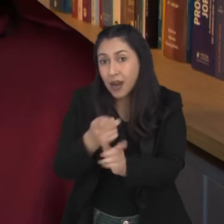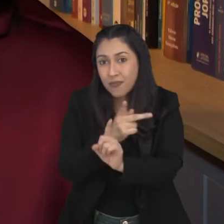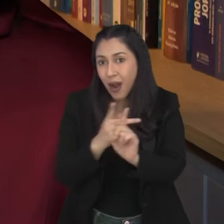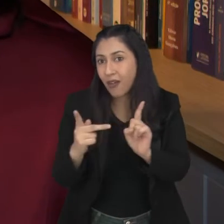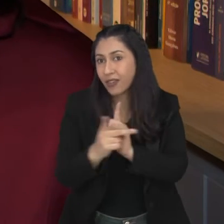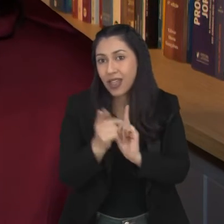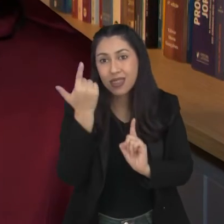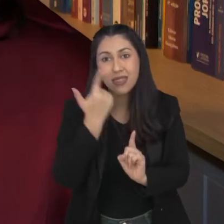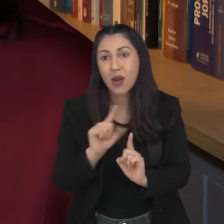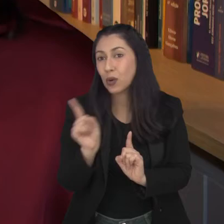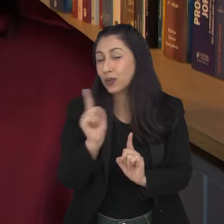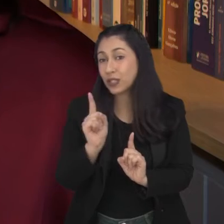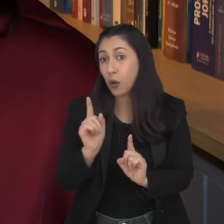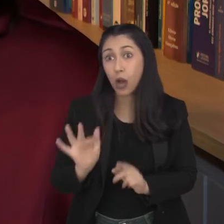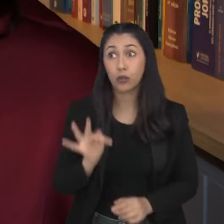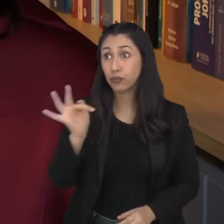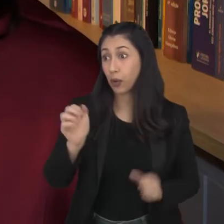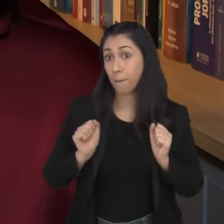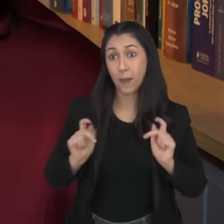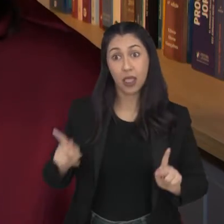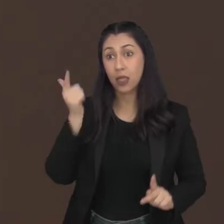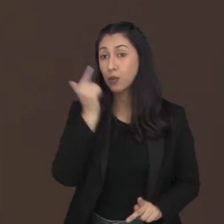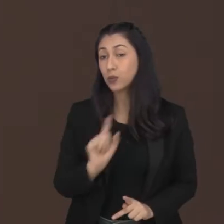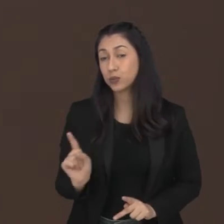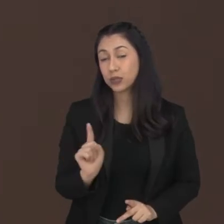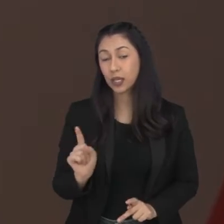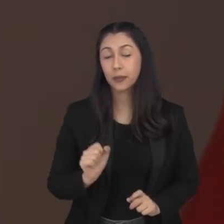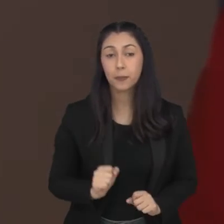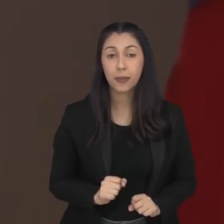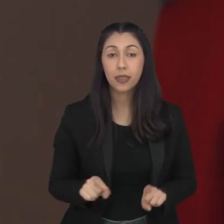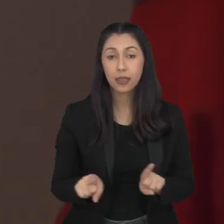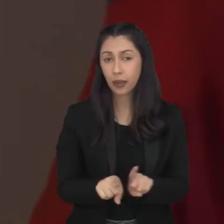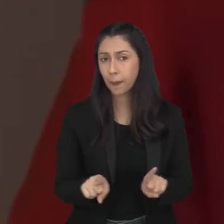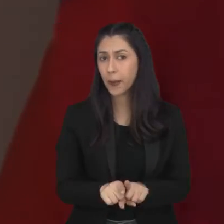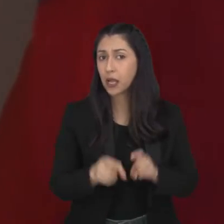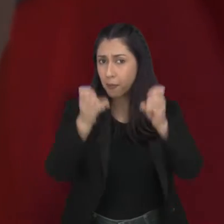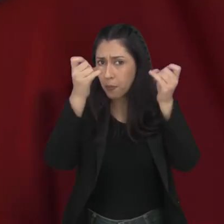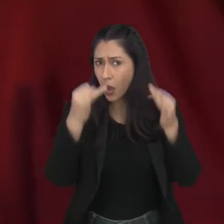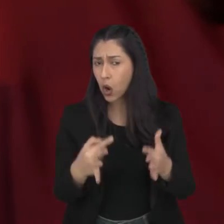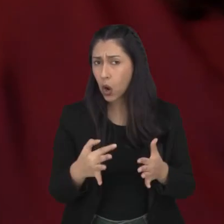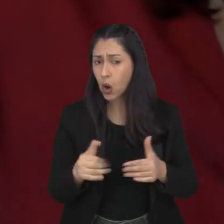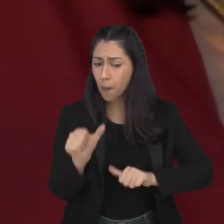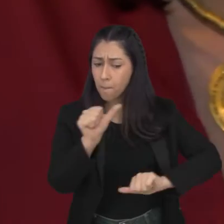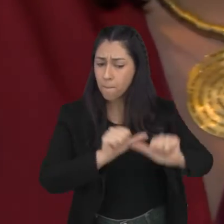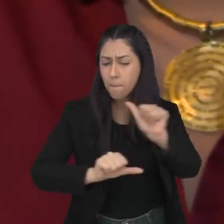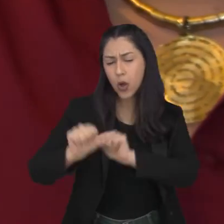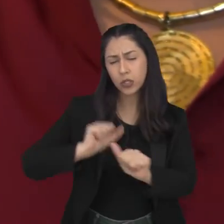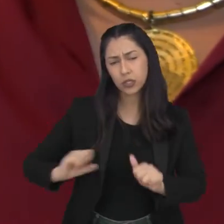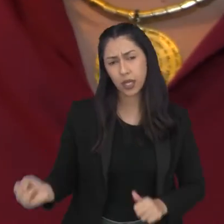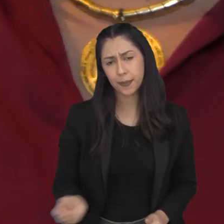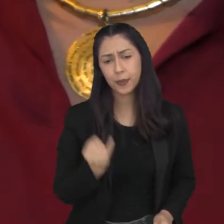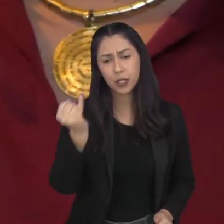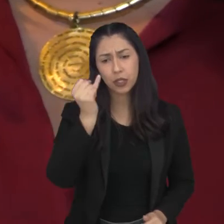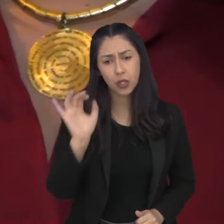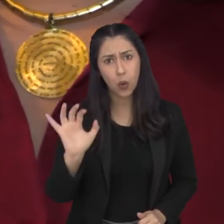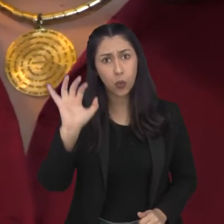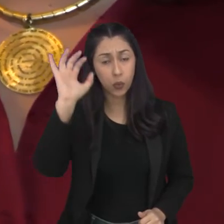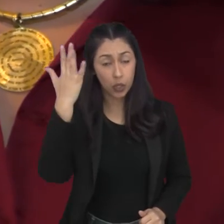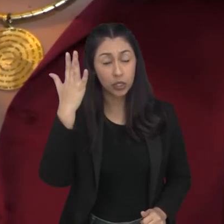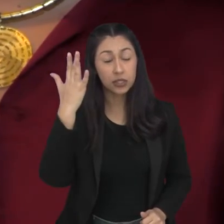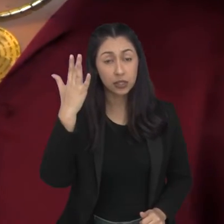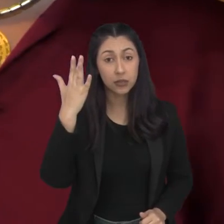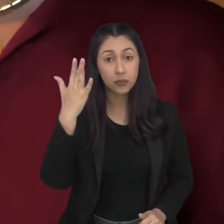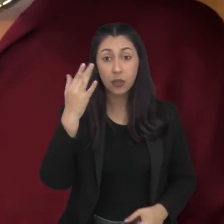um benefício previdenciário, não consegue se aposentar. Ainda de acordo com a advogada, mudanças significativas acontecem a